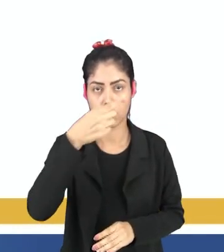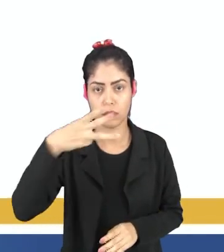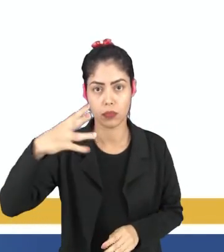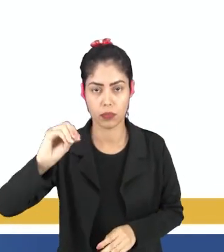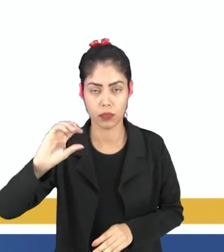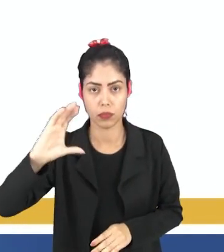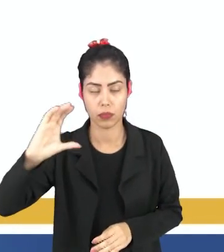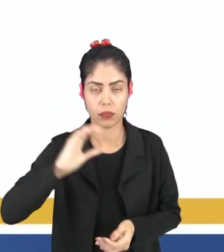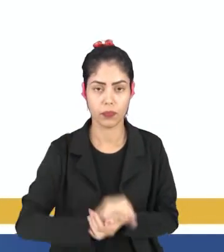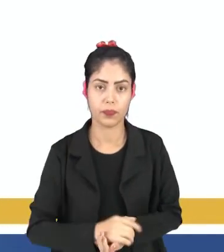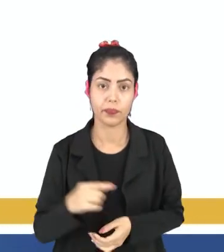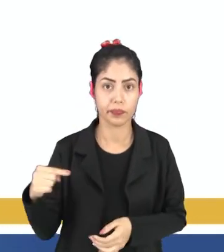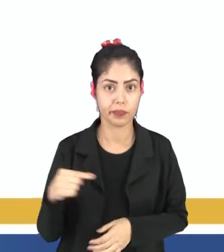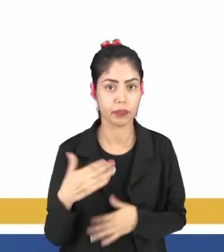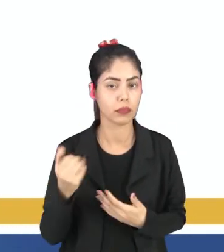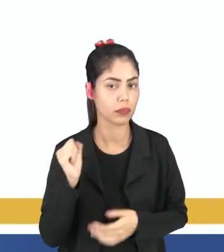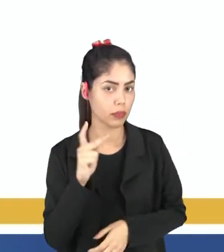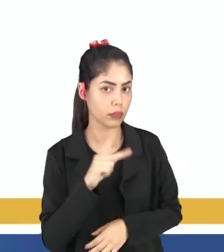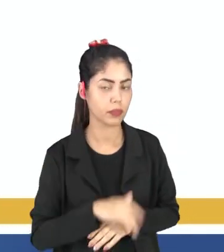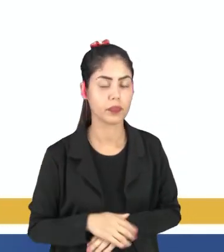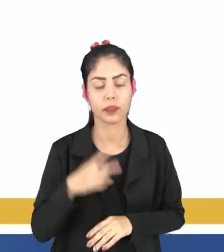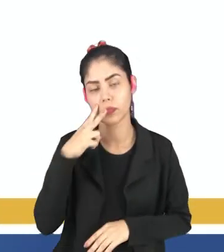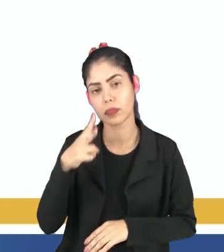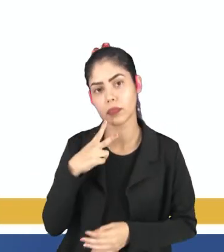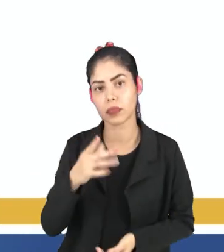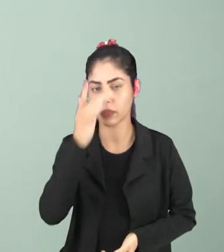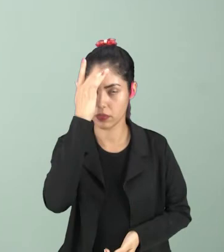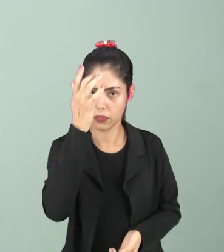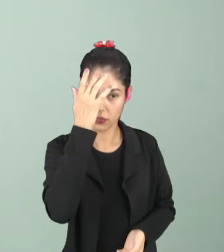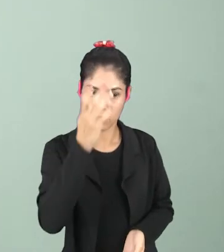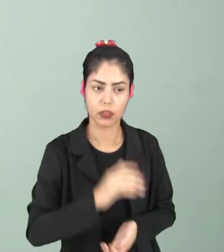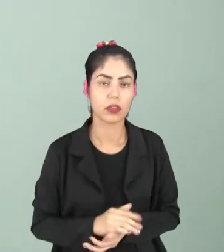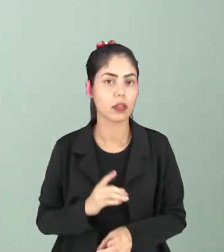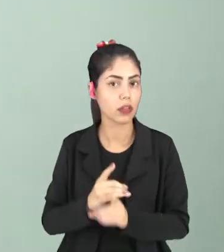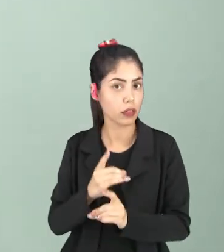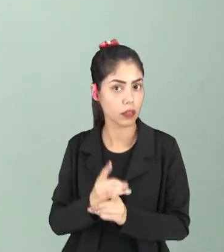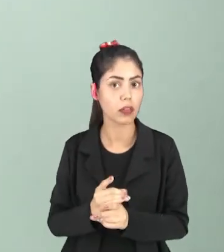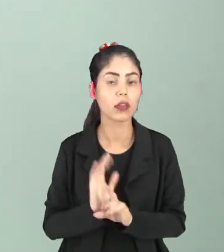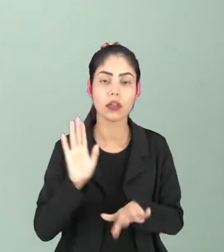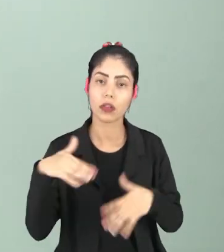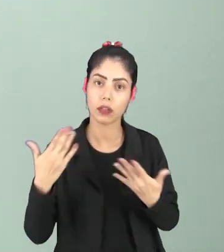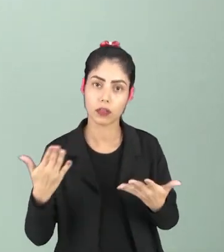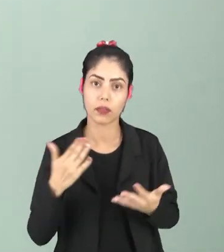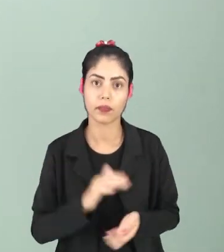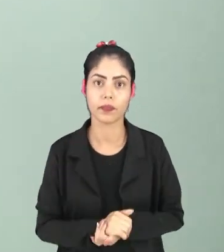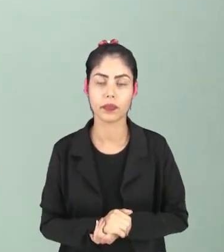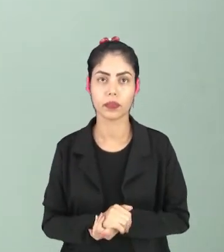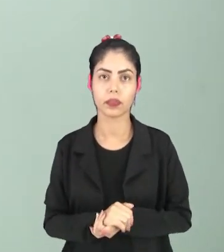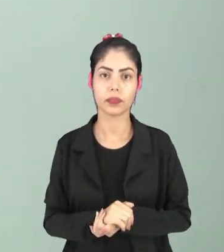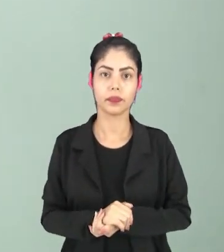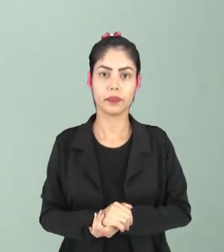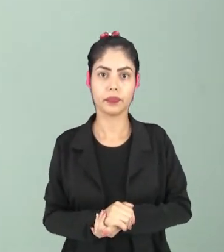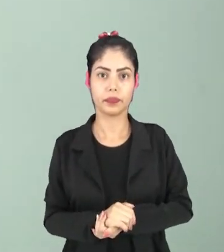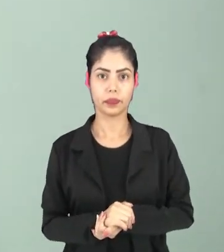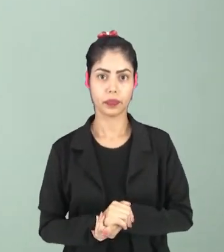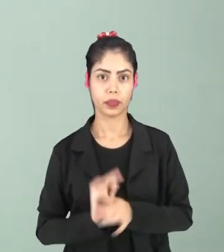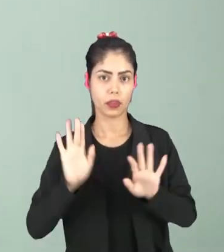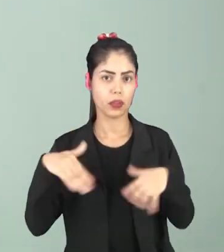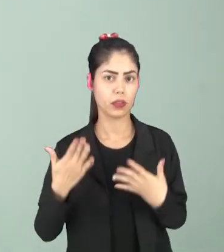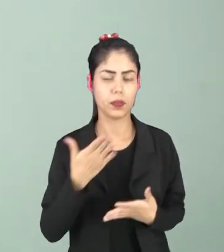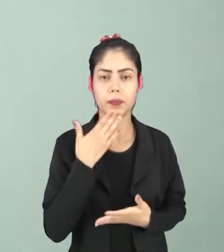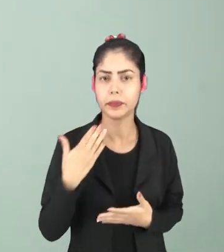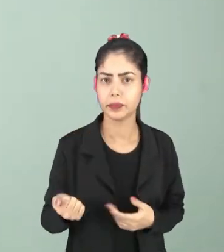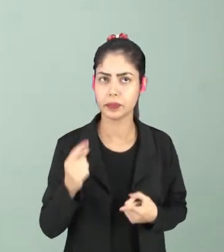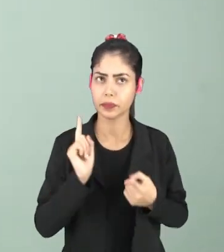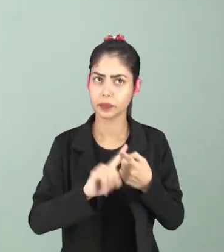30 graus negativos, tá? Então vejam aí que é muito fácil você identificar quais são esses métodos, né? Qual é o método